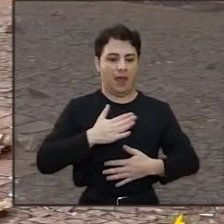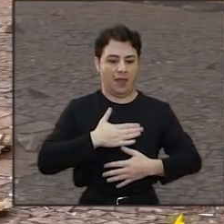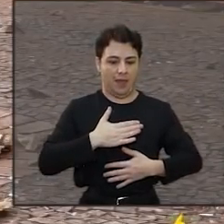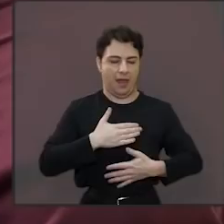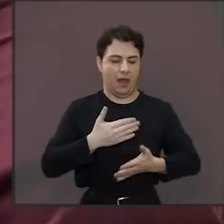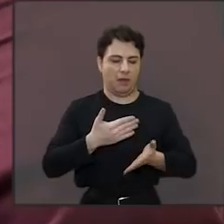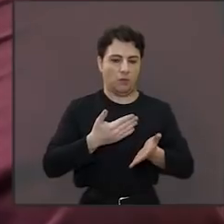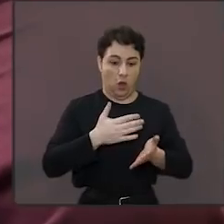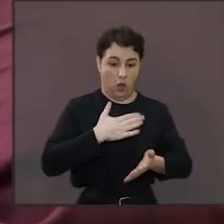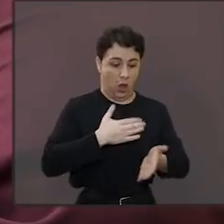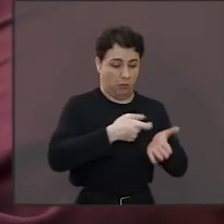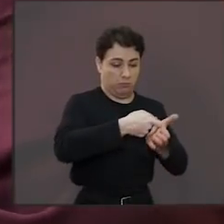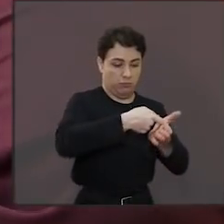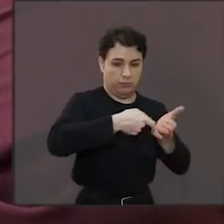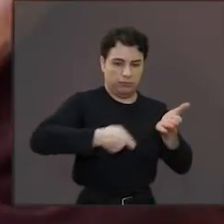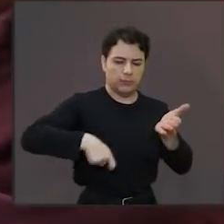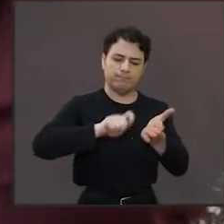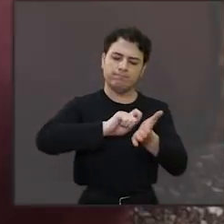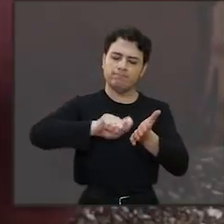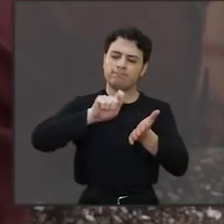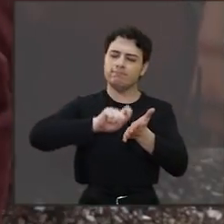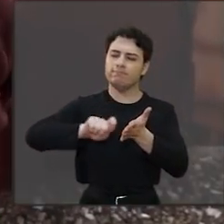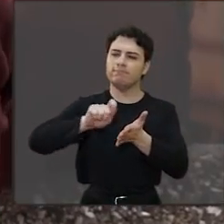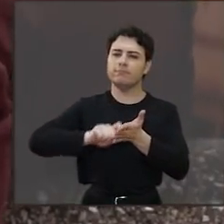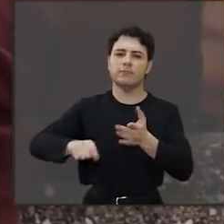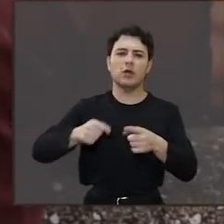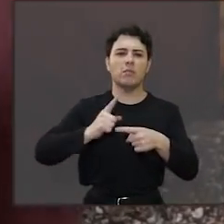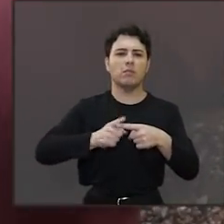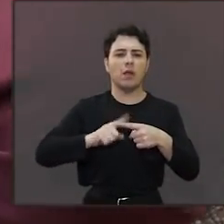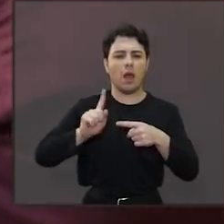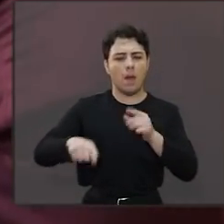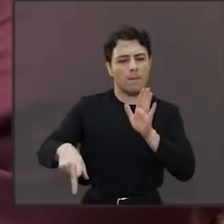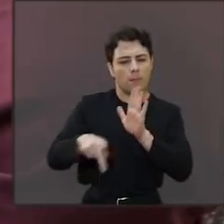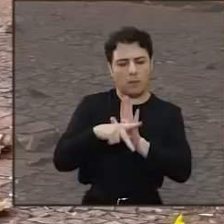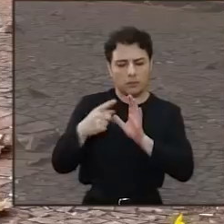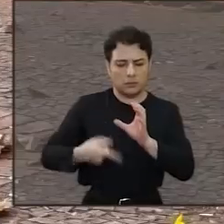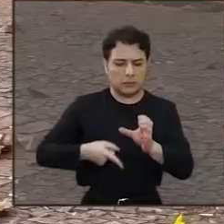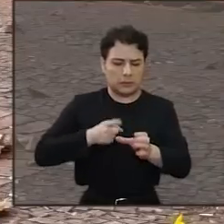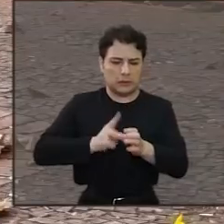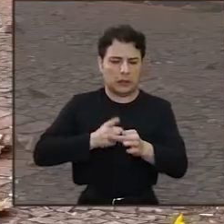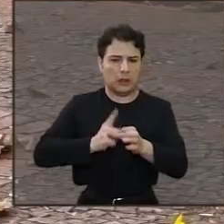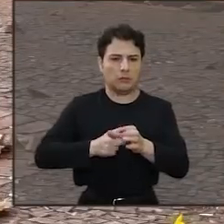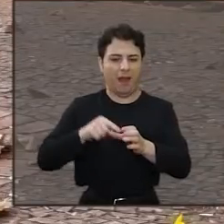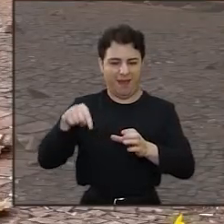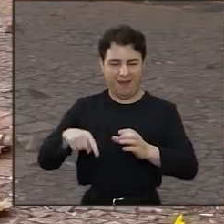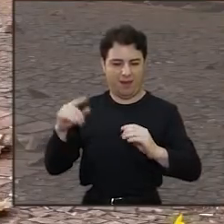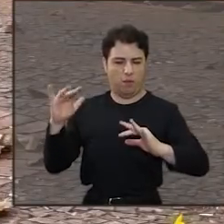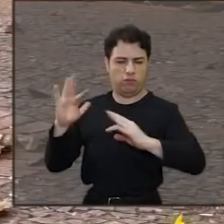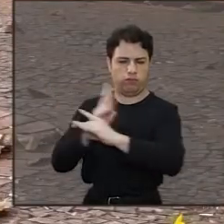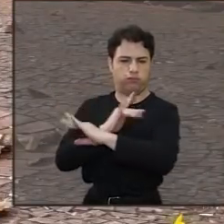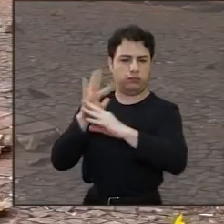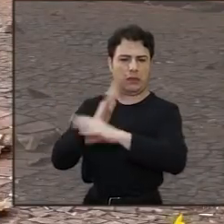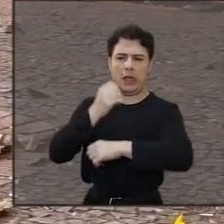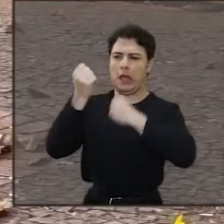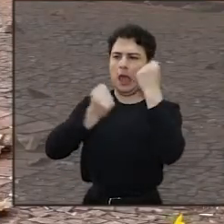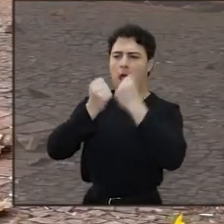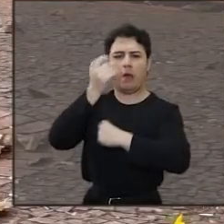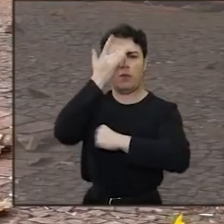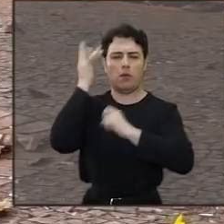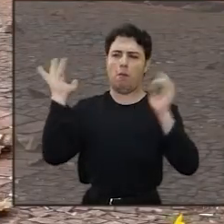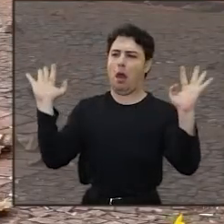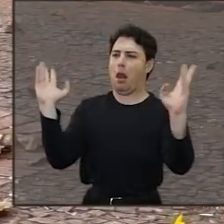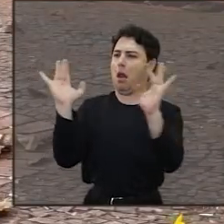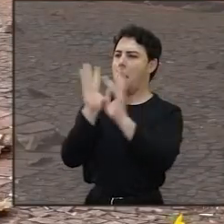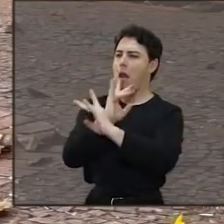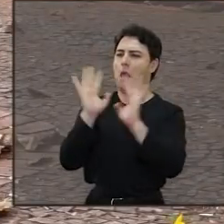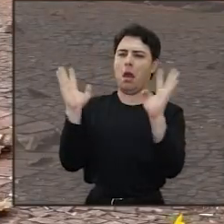eu acho que, principalmente na parte da minha arte da escrita, eu acredito que seja a questão do interior mesmo. Apesar